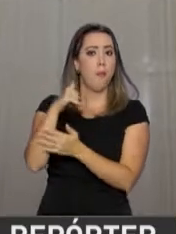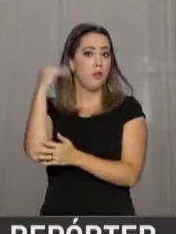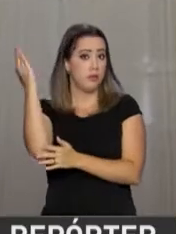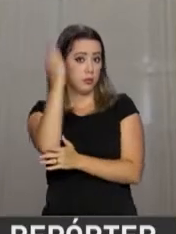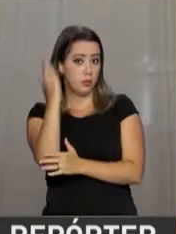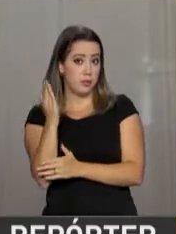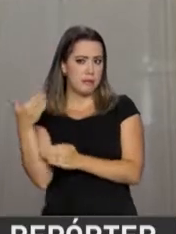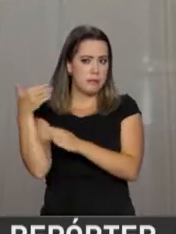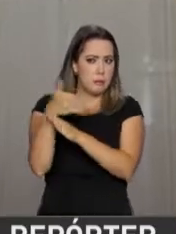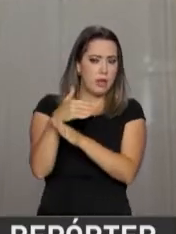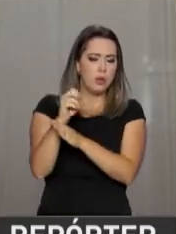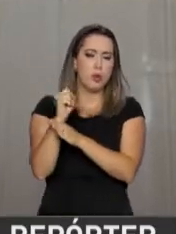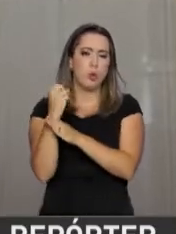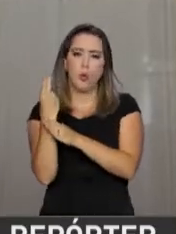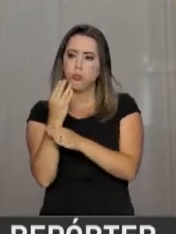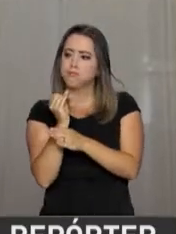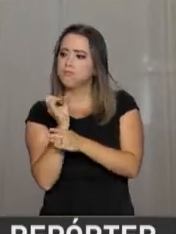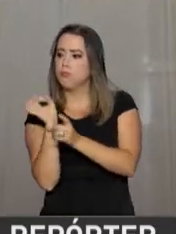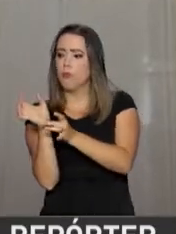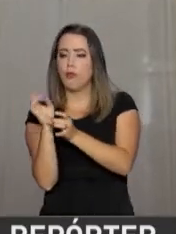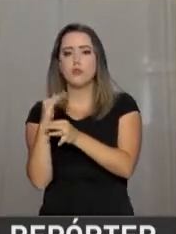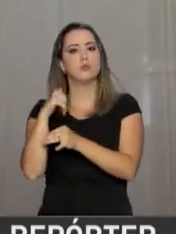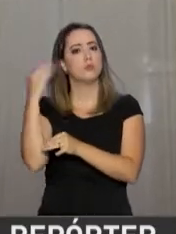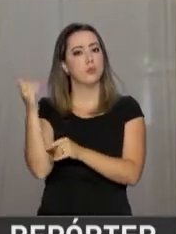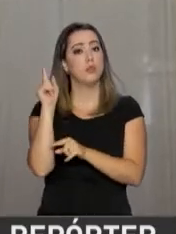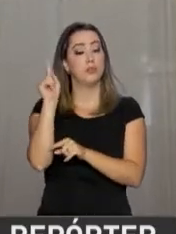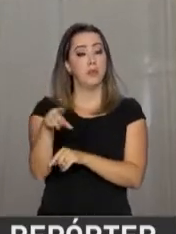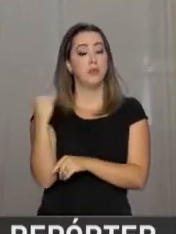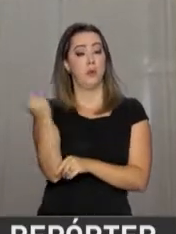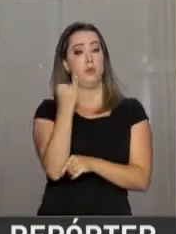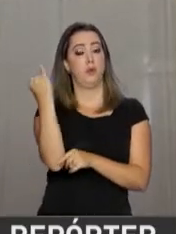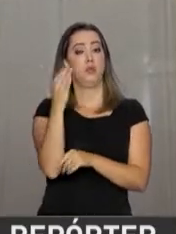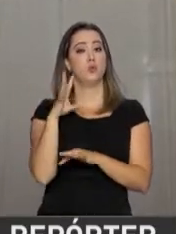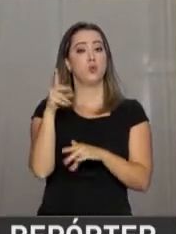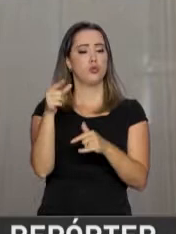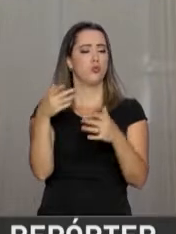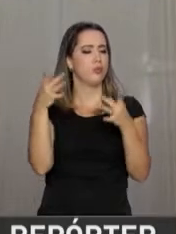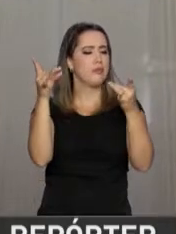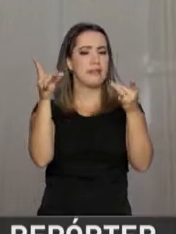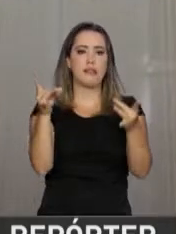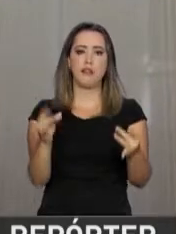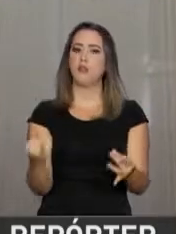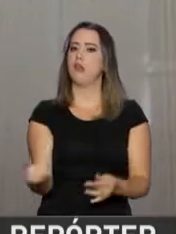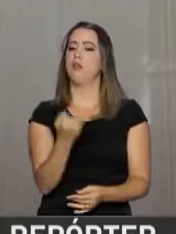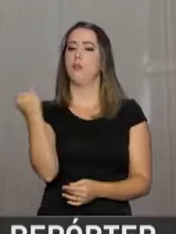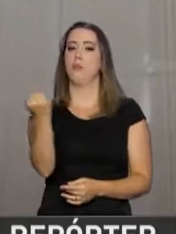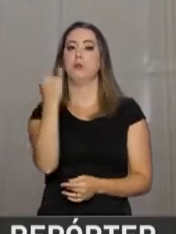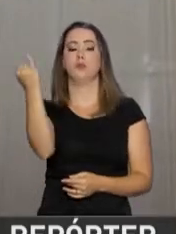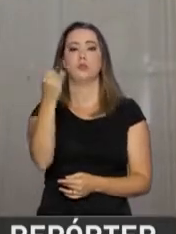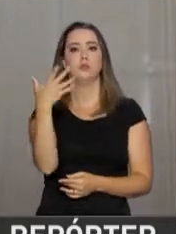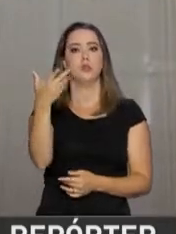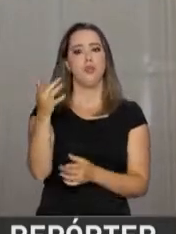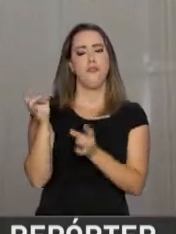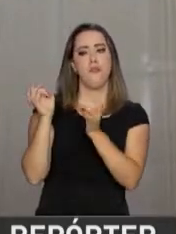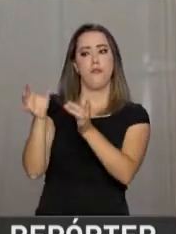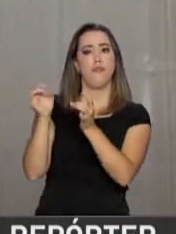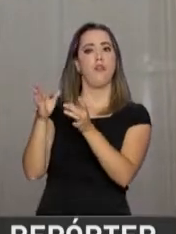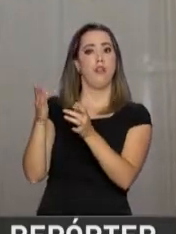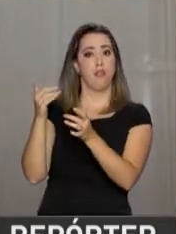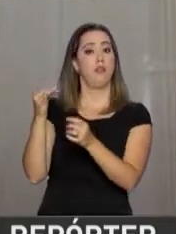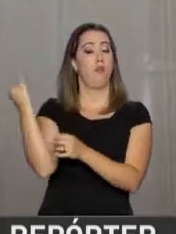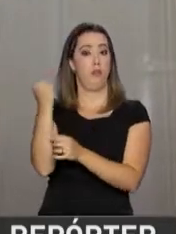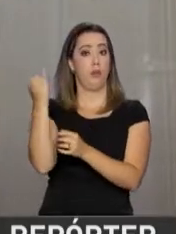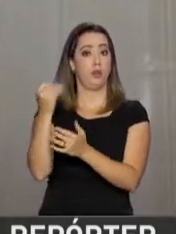contundente em todas todos os seus fundamentos ou seja o saldo exportações e